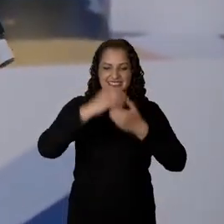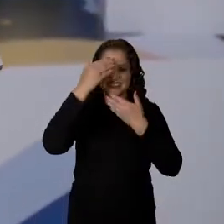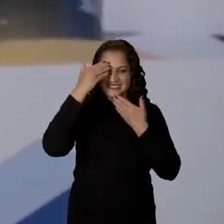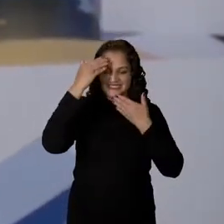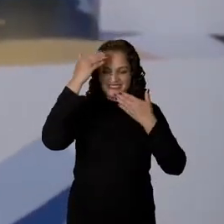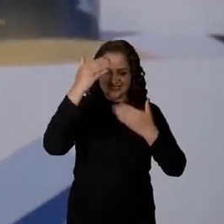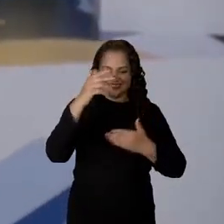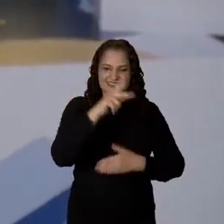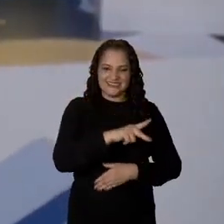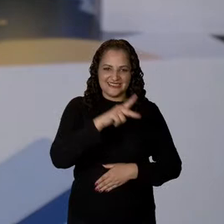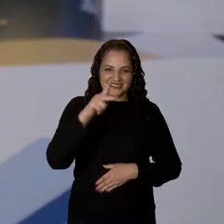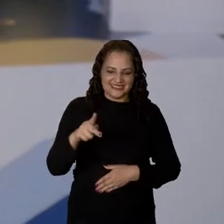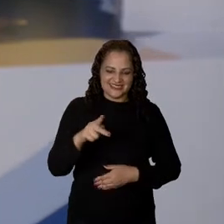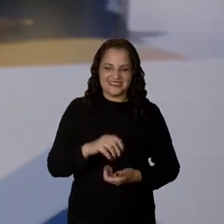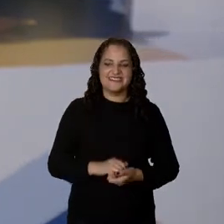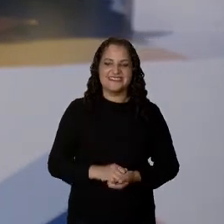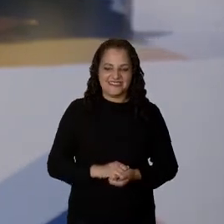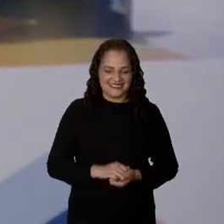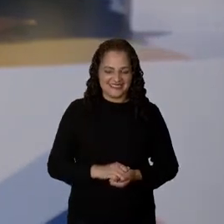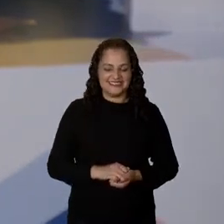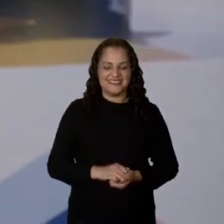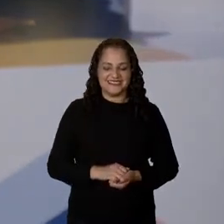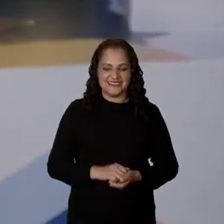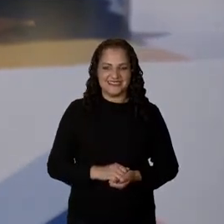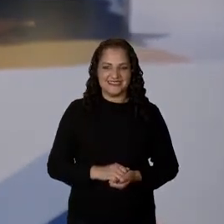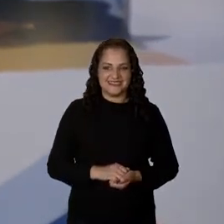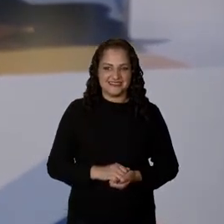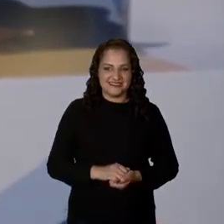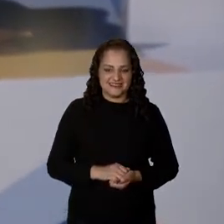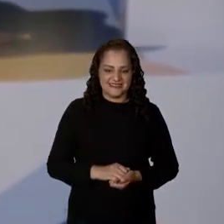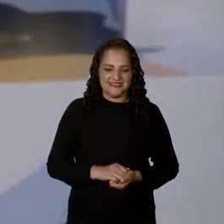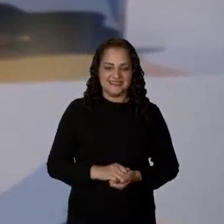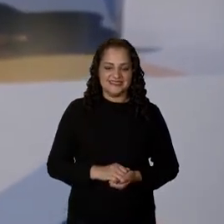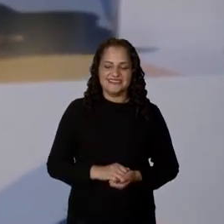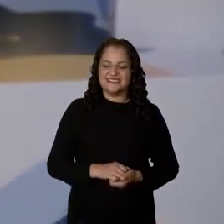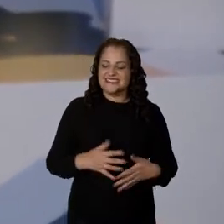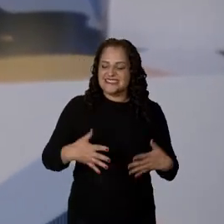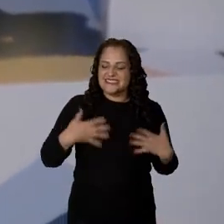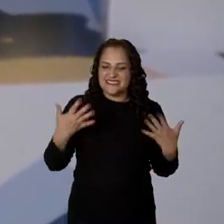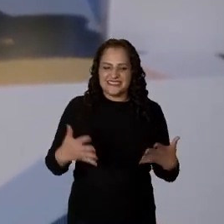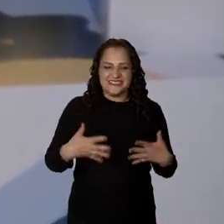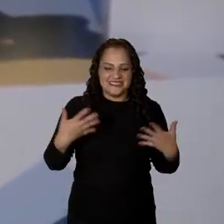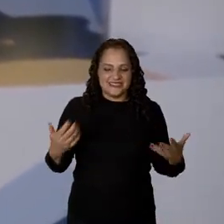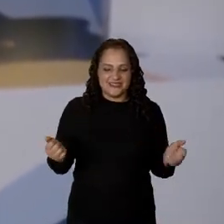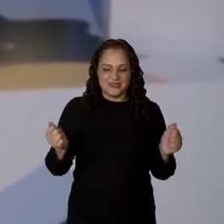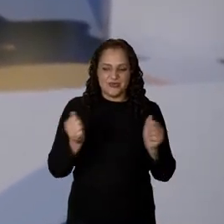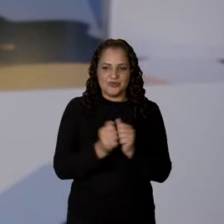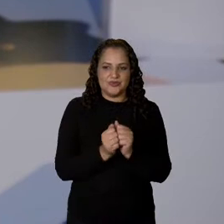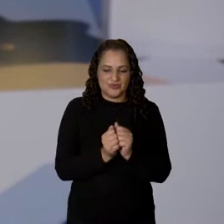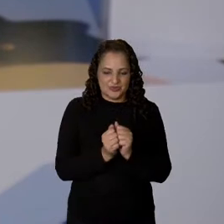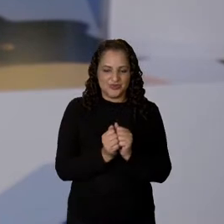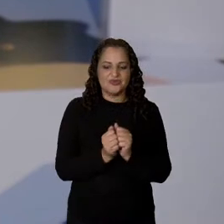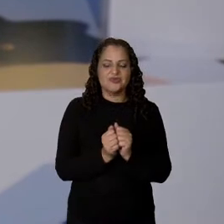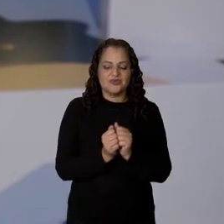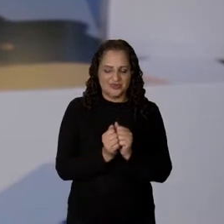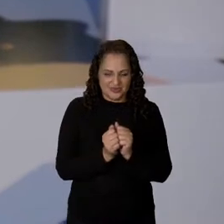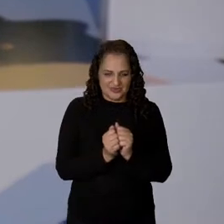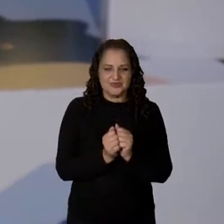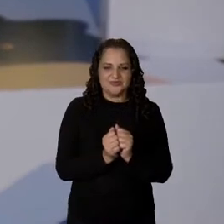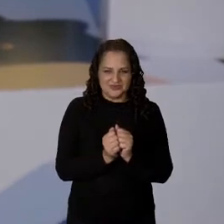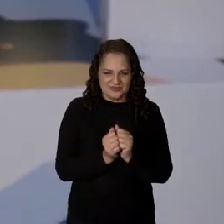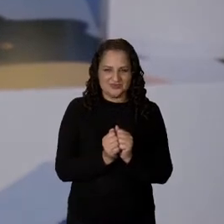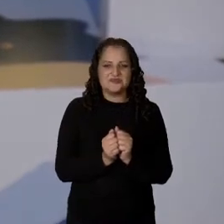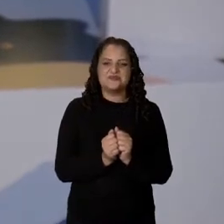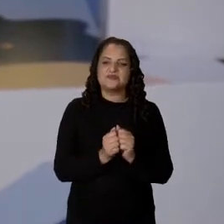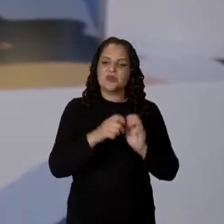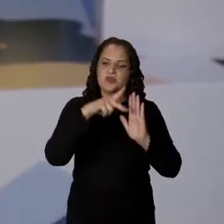Obrigada, professor Guilherme. É uma imensa alegria estar aqui hoje nessa manhã, né? Prestigiando